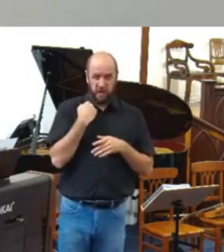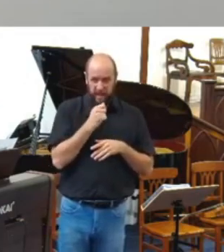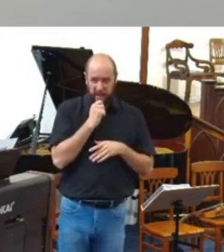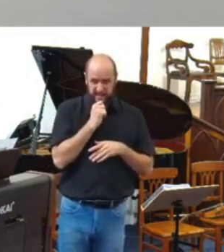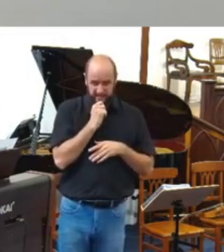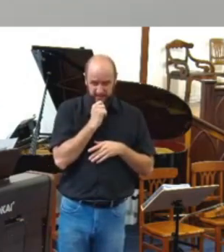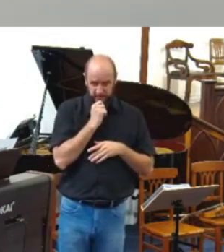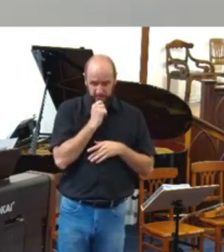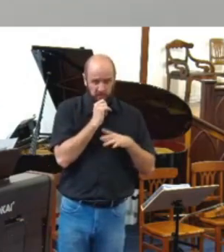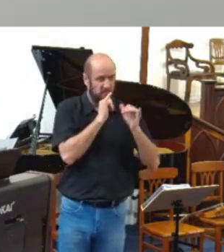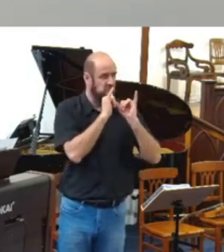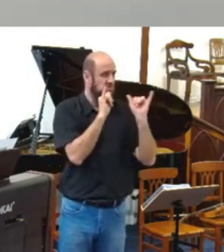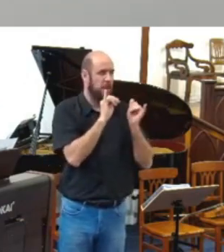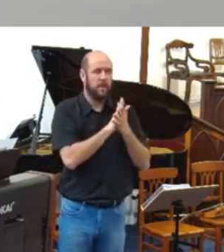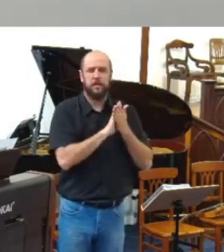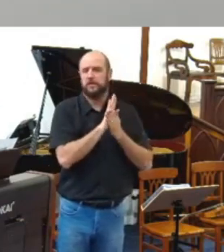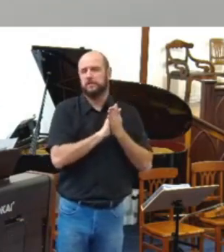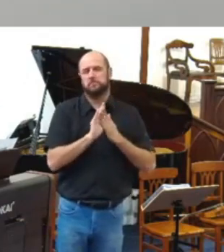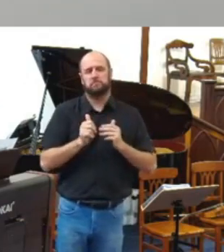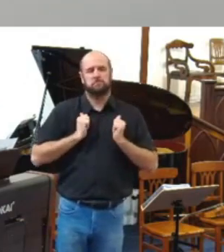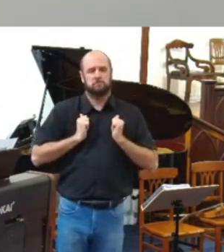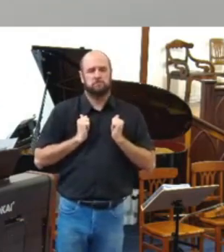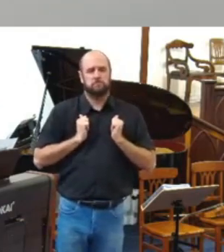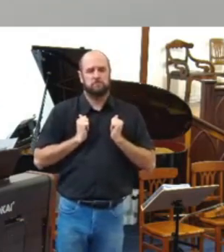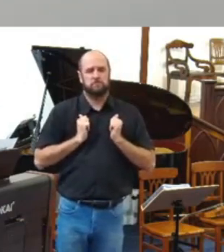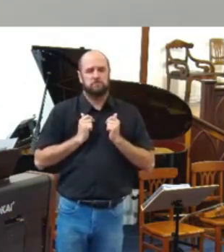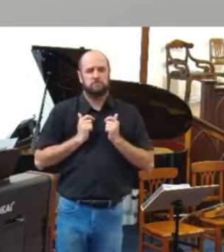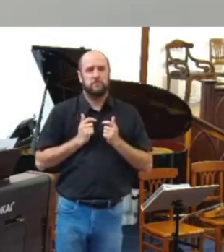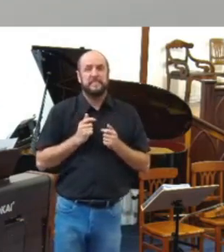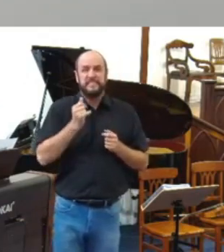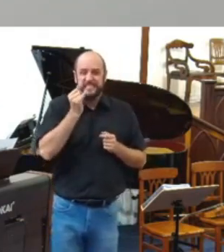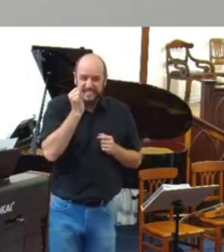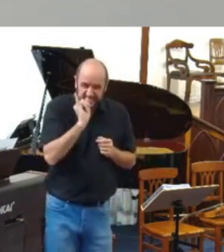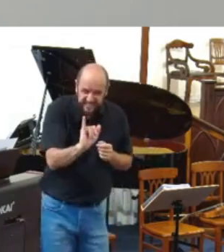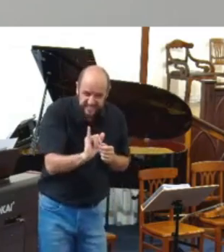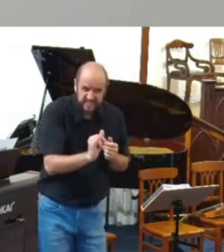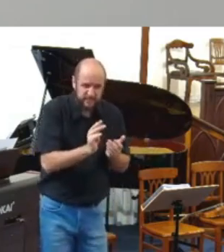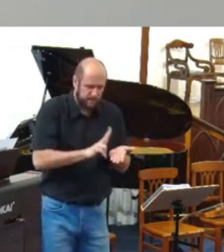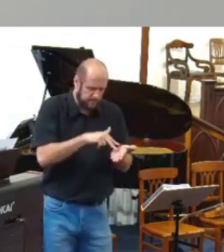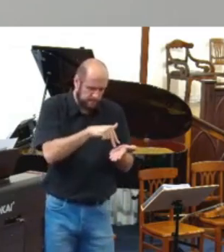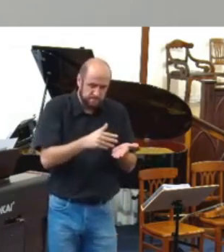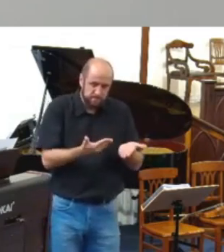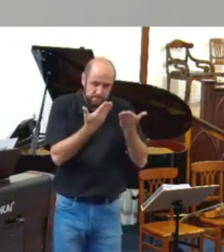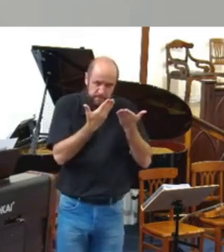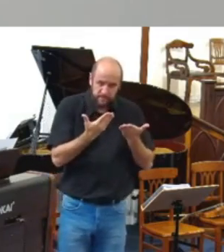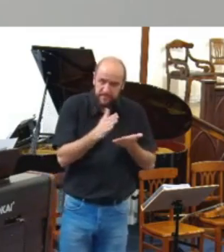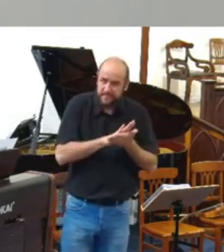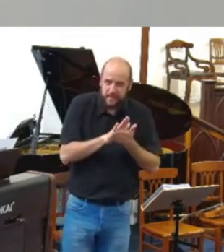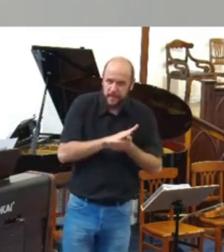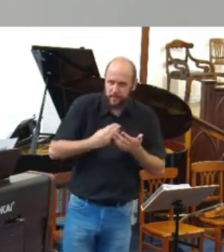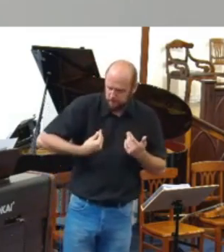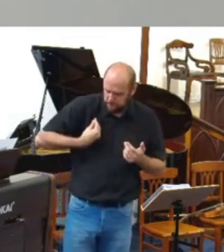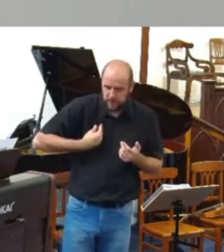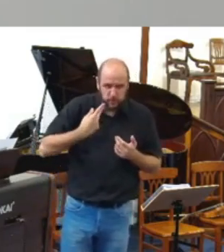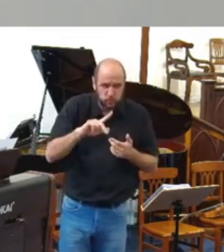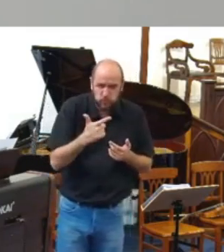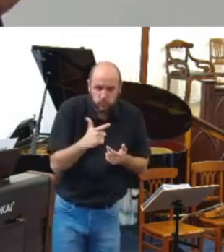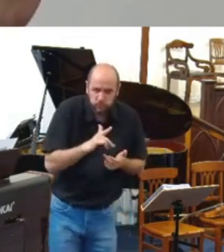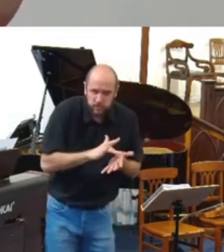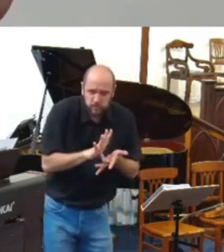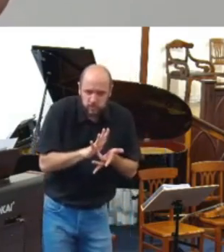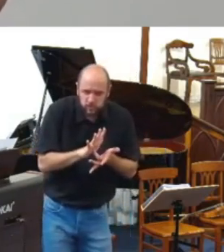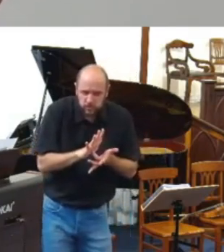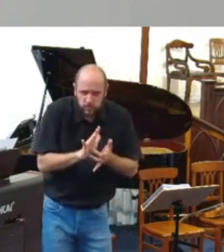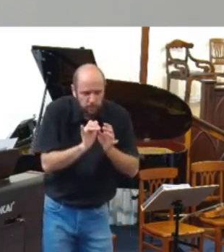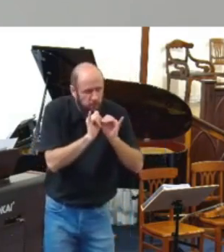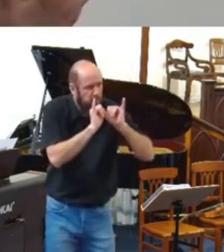mundo. É assim que Lloyd-Jones fala. Se Ele não ressuscitou para você, se Ele não é a sua vida, você não pode falar